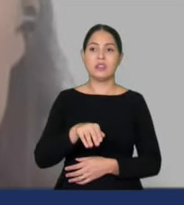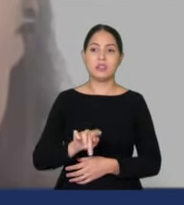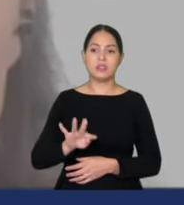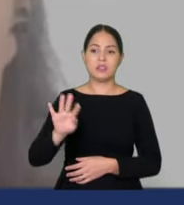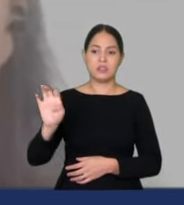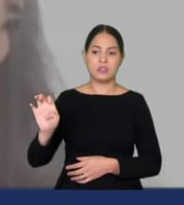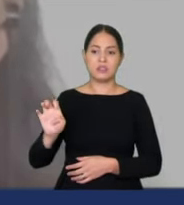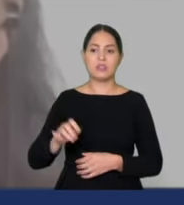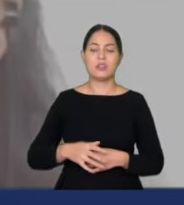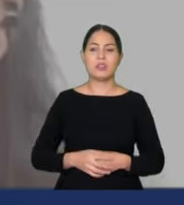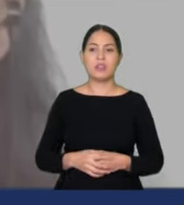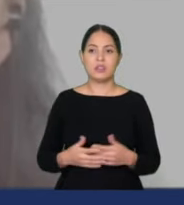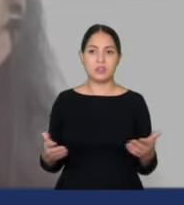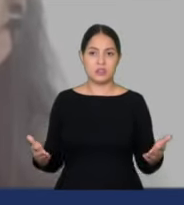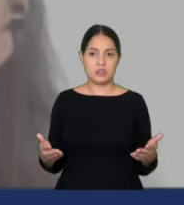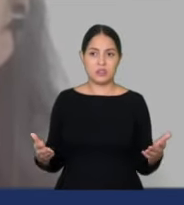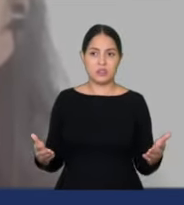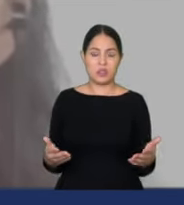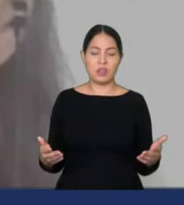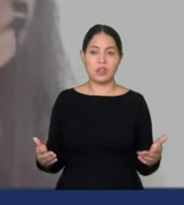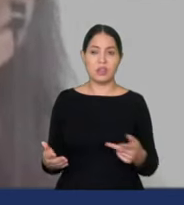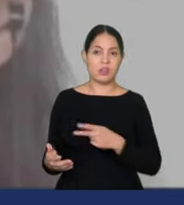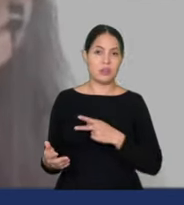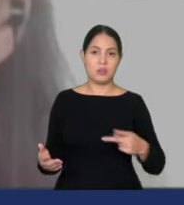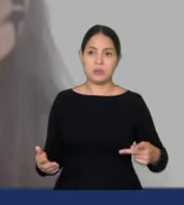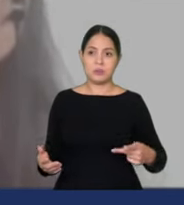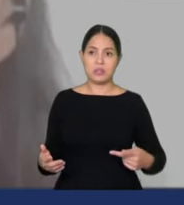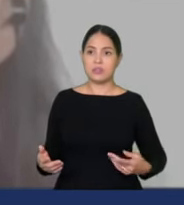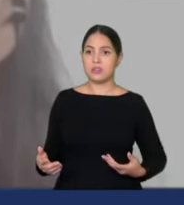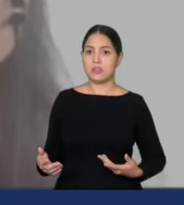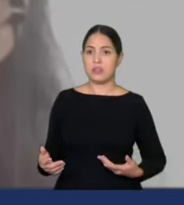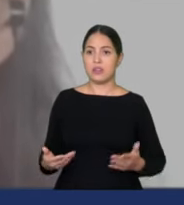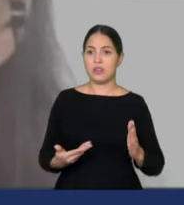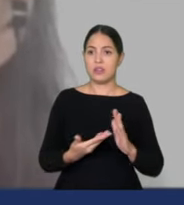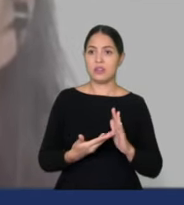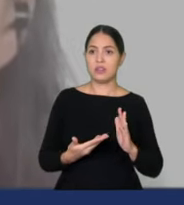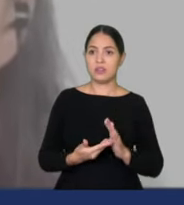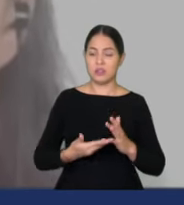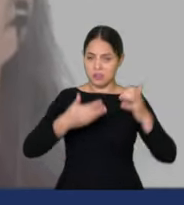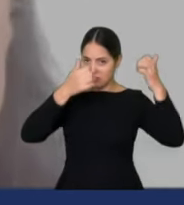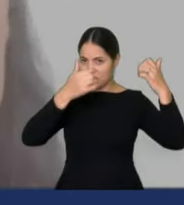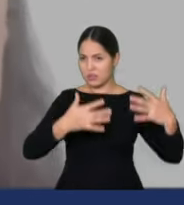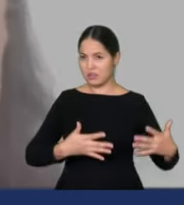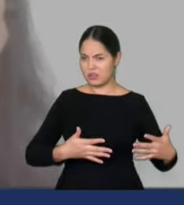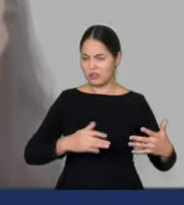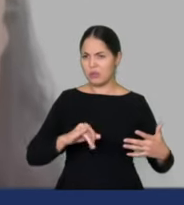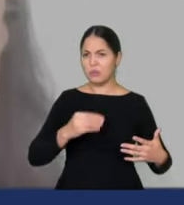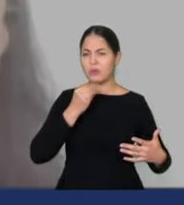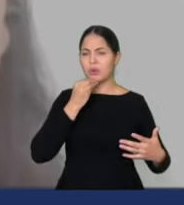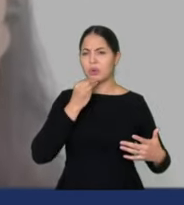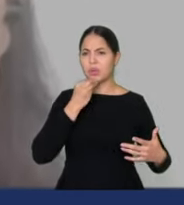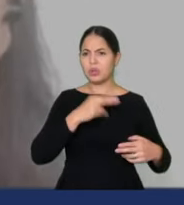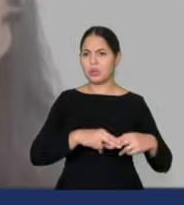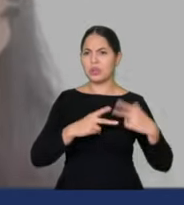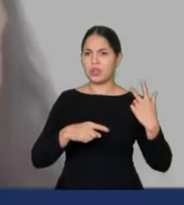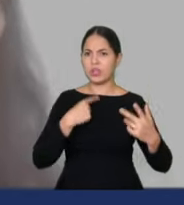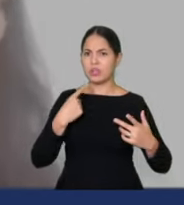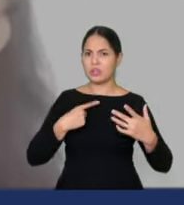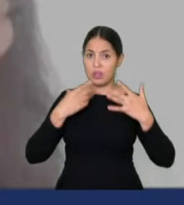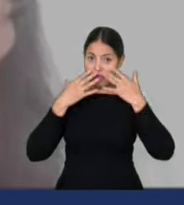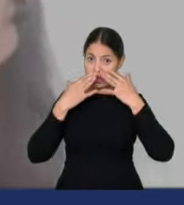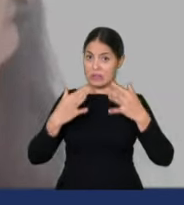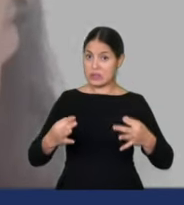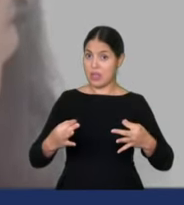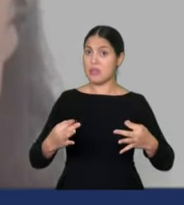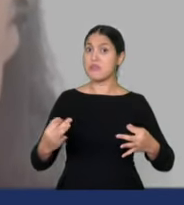pelo presidente da casa, ausente, né, no entanto, é muito oportuna, né, porque chama a nossa atenção, e aí eu vou